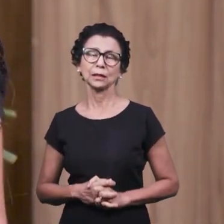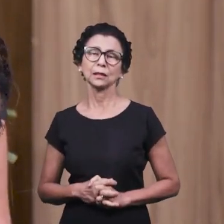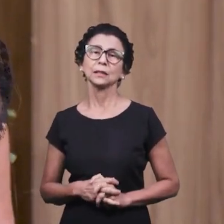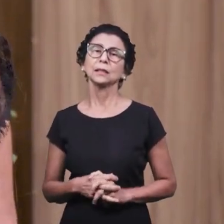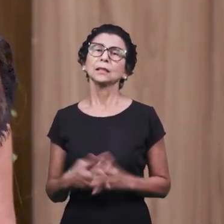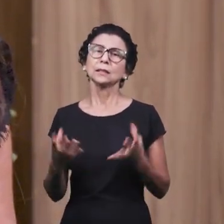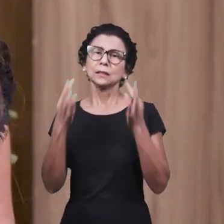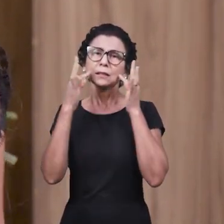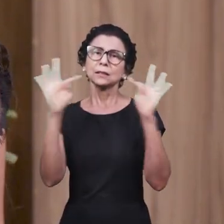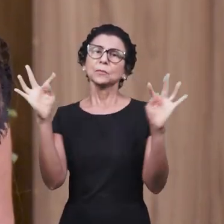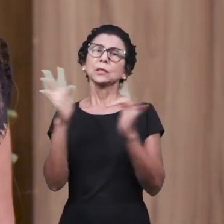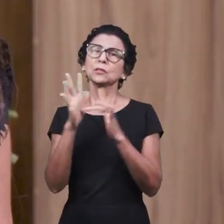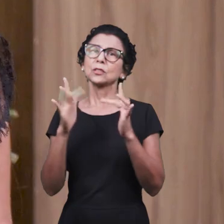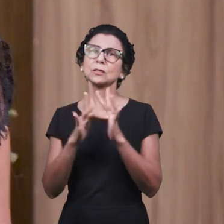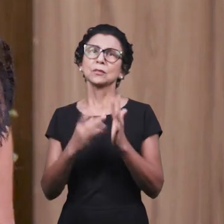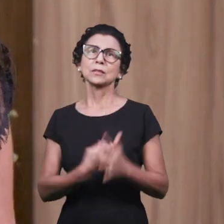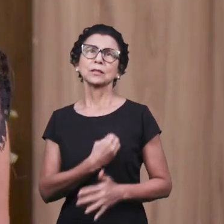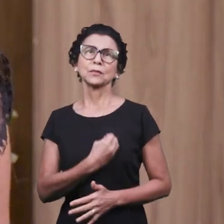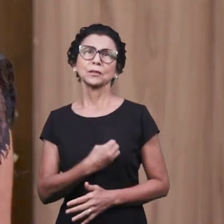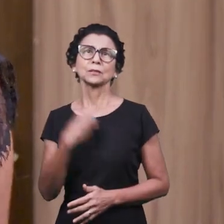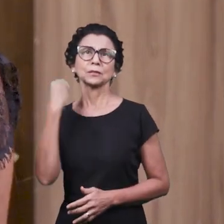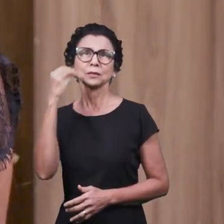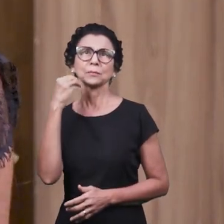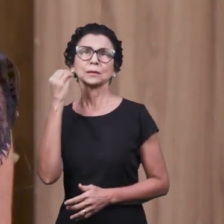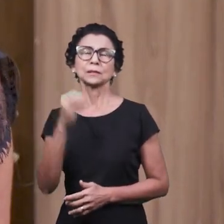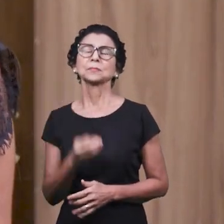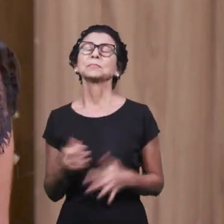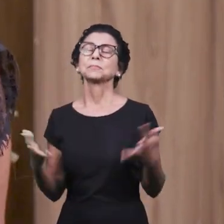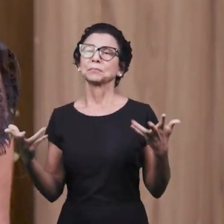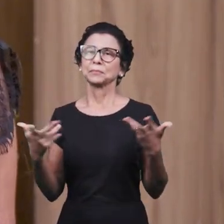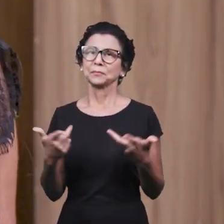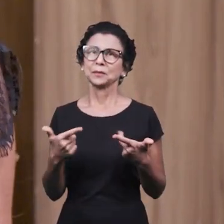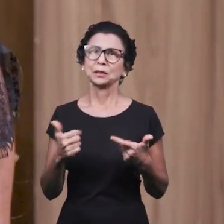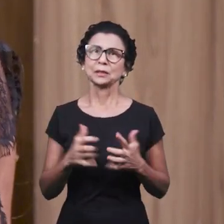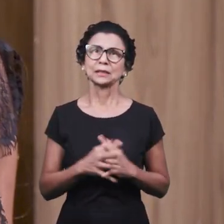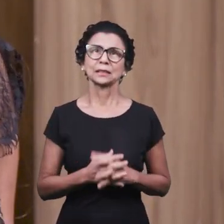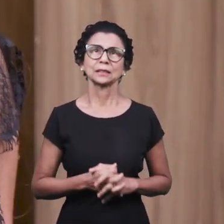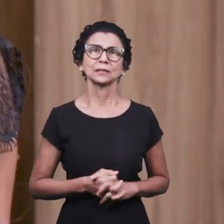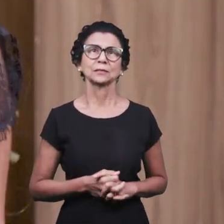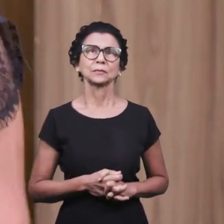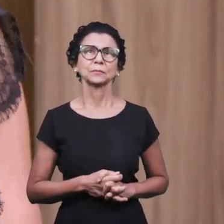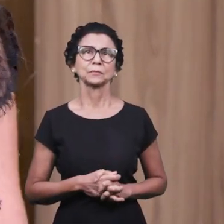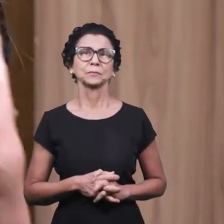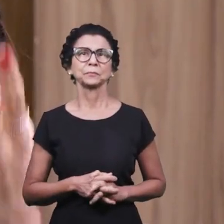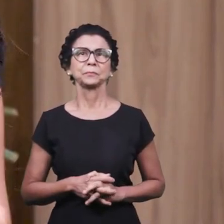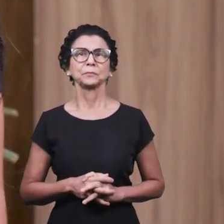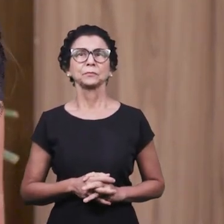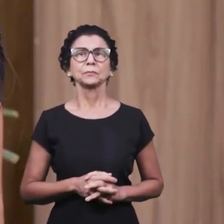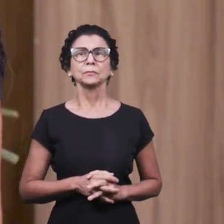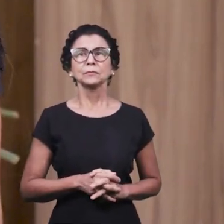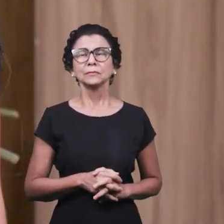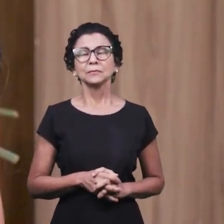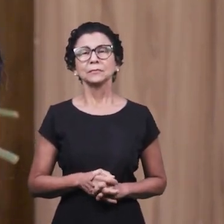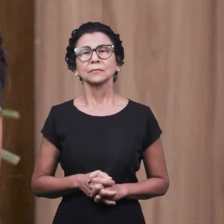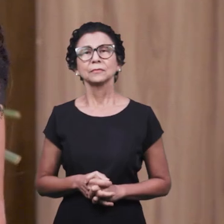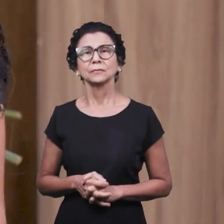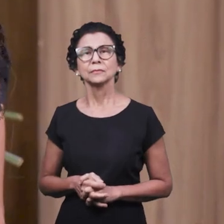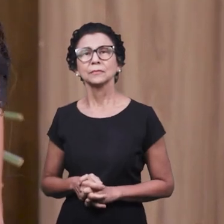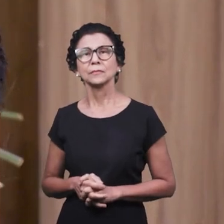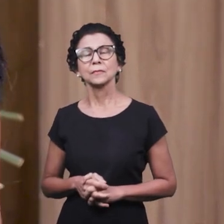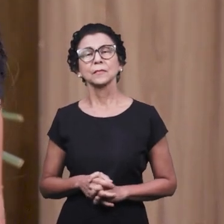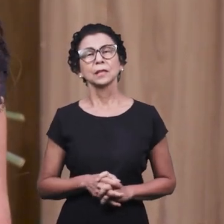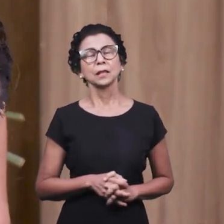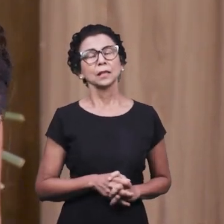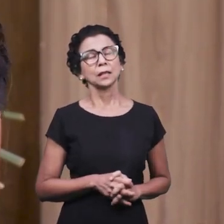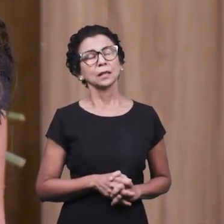para eles, falar daquilo que eu vivo. Foi uma experiência muito linda que eu tive. E E aos poucos eu fui aprendendo, a partir do 3º